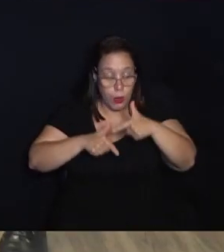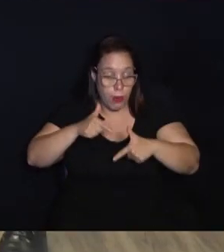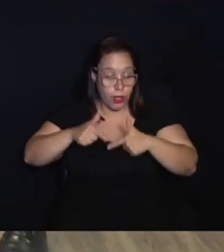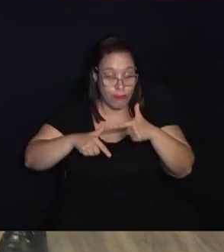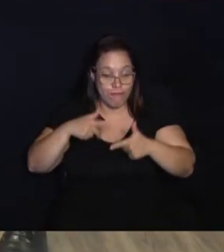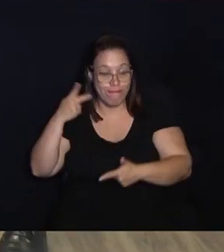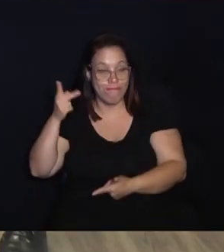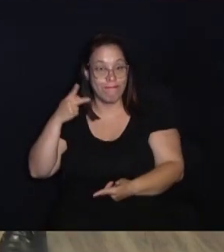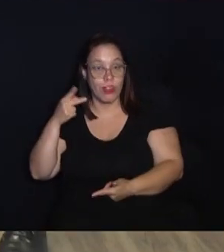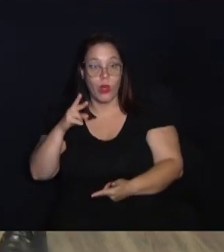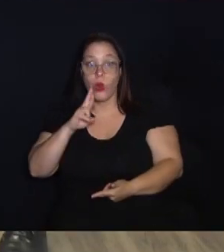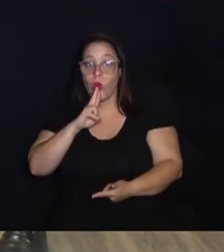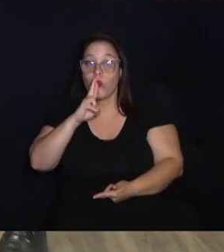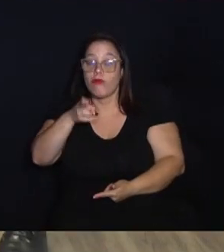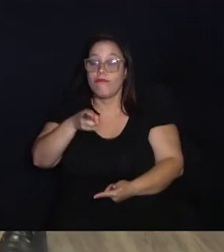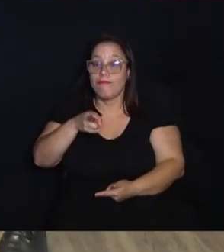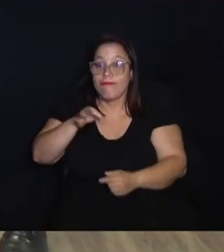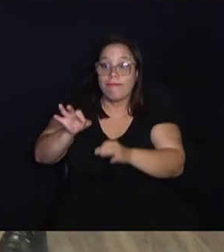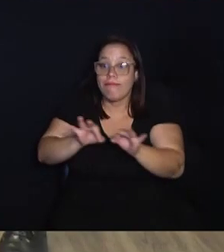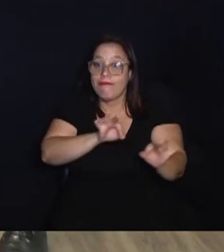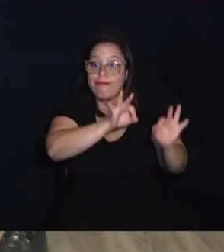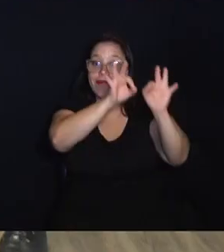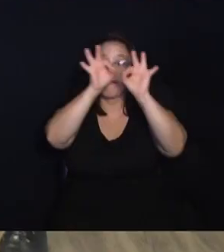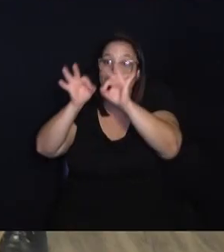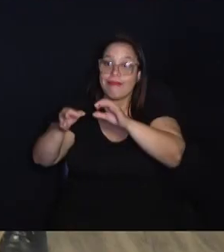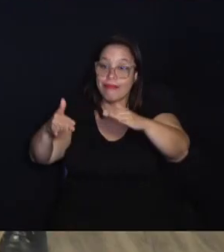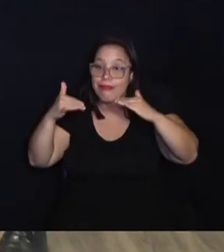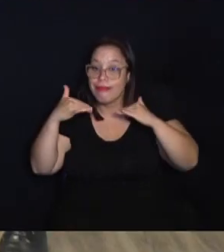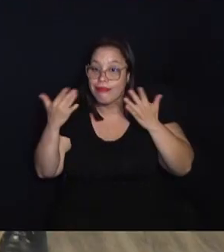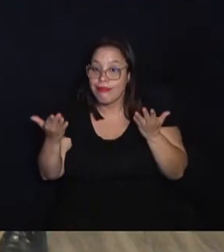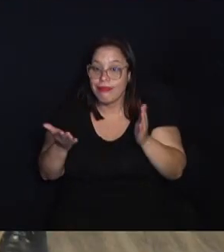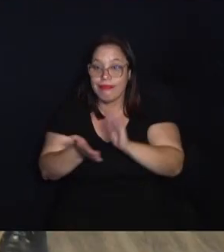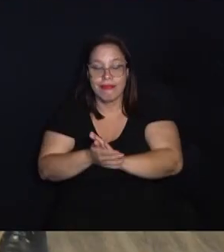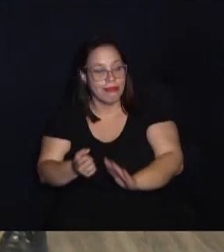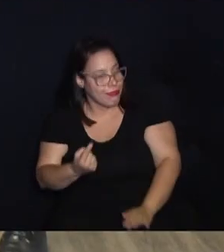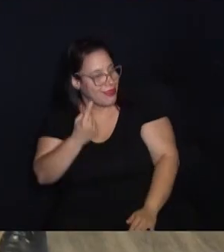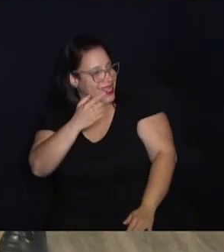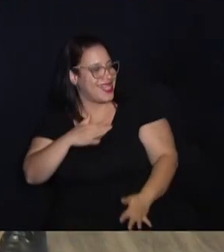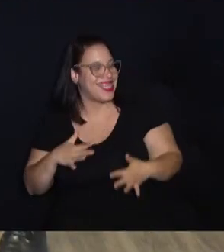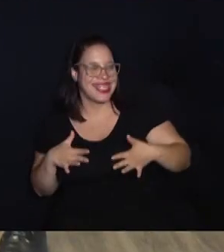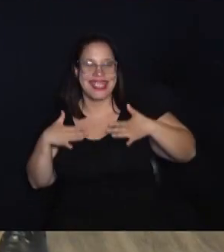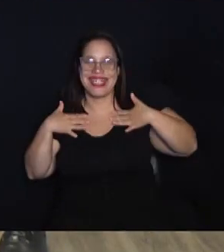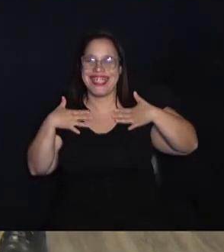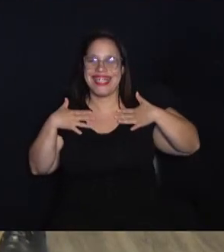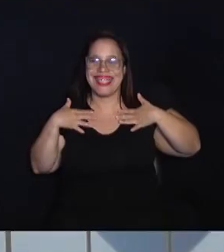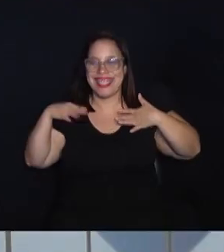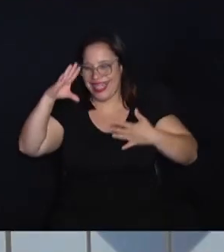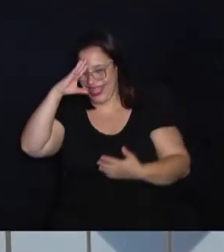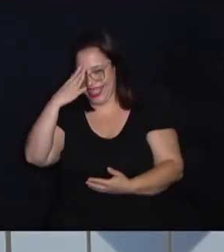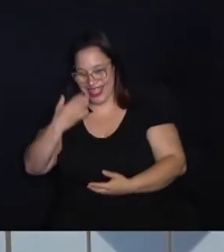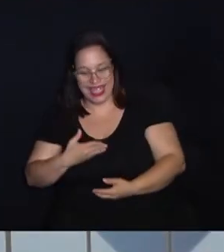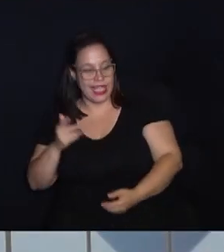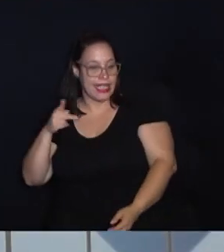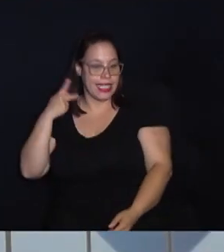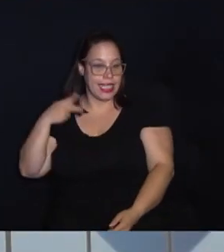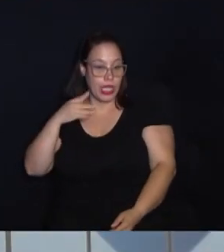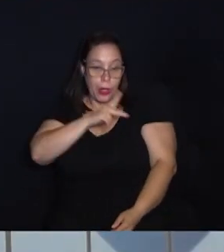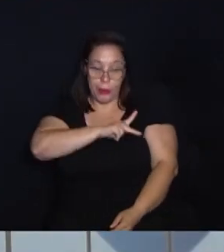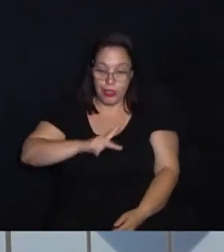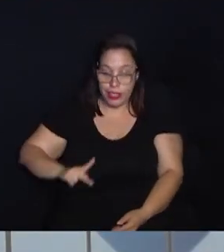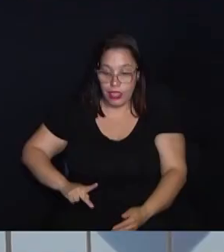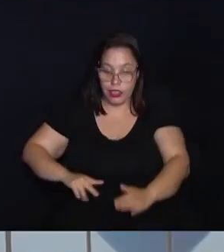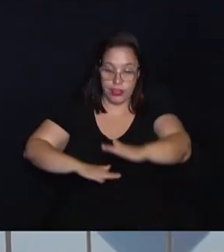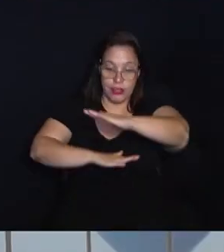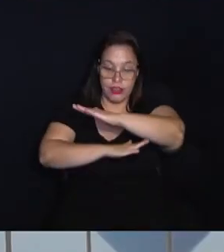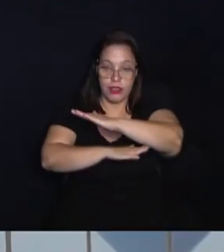e um recado para quem está nos acompanhando. Primeiro, é uma alegria e honra, né, continuar sendo vereador e presidente da Câmara de Campinas.